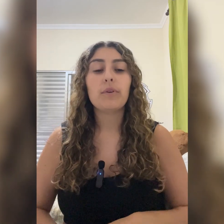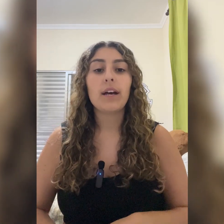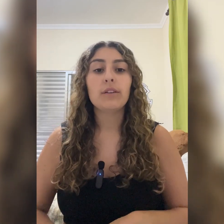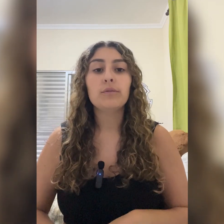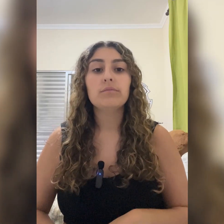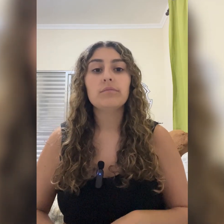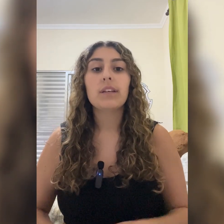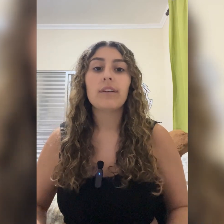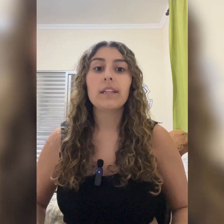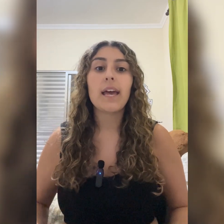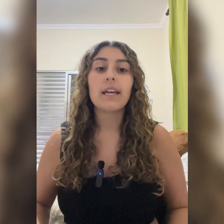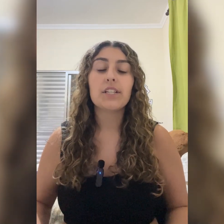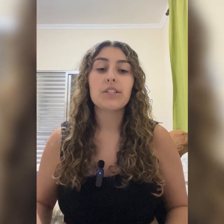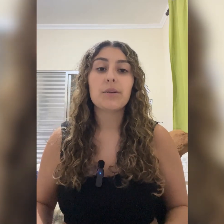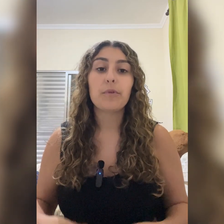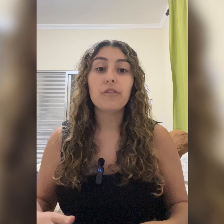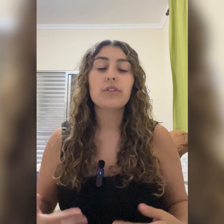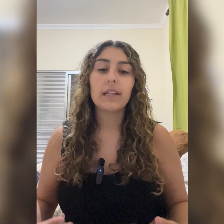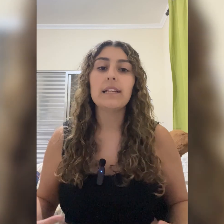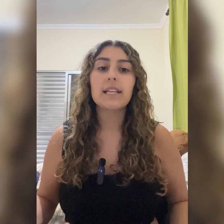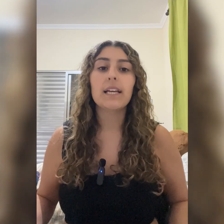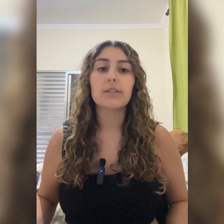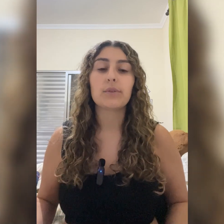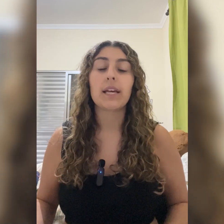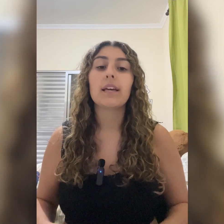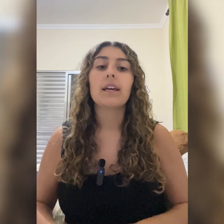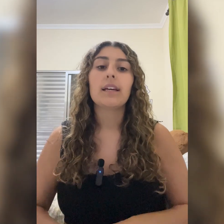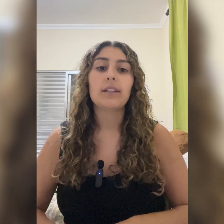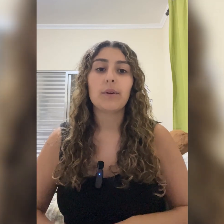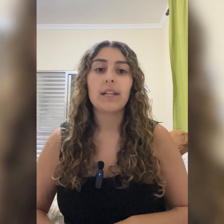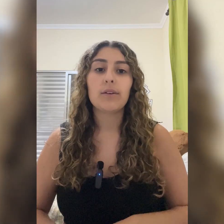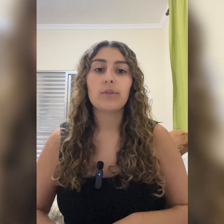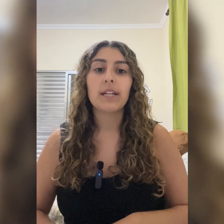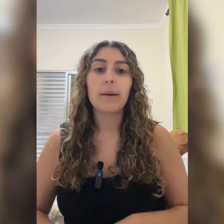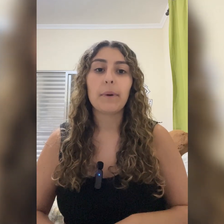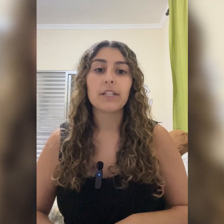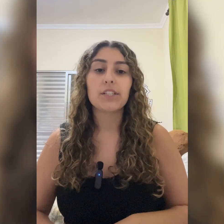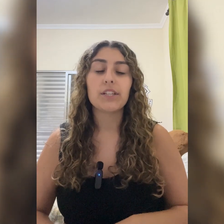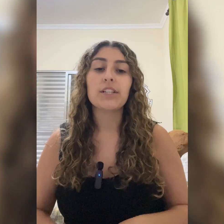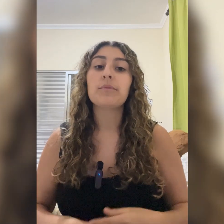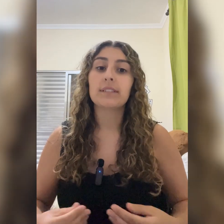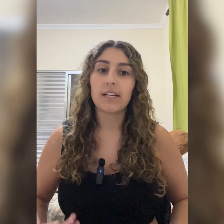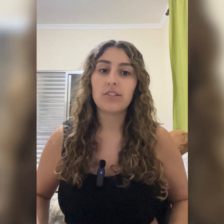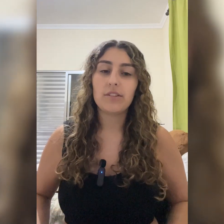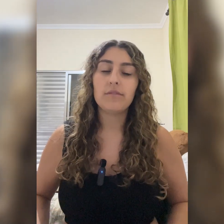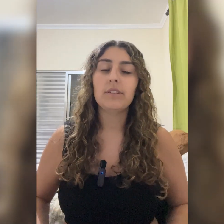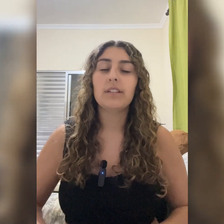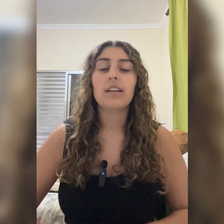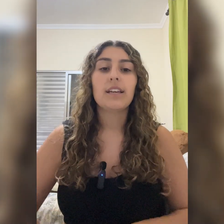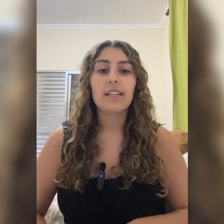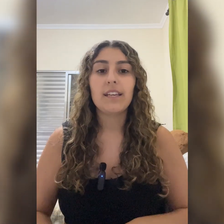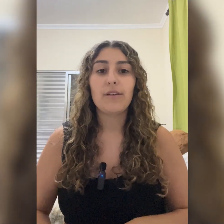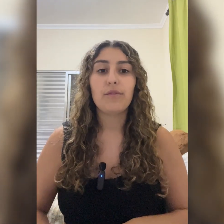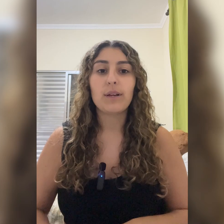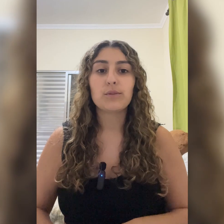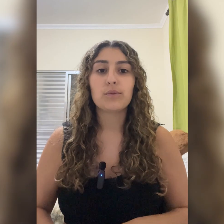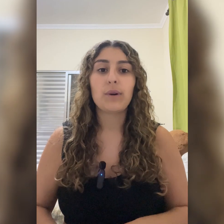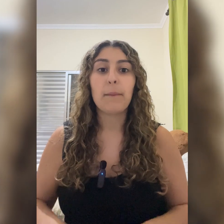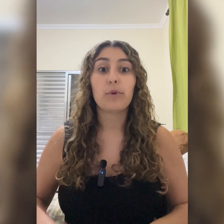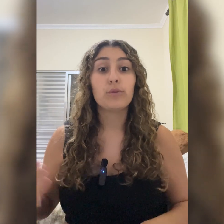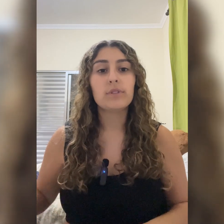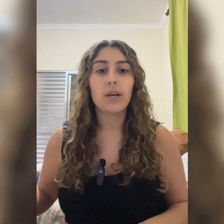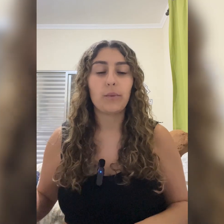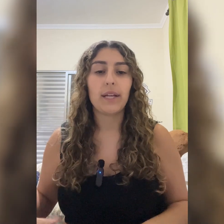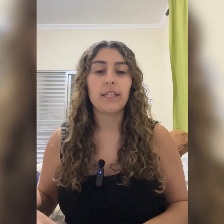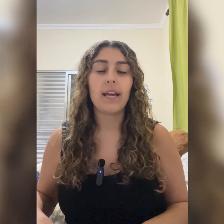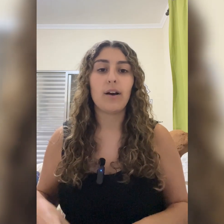meu namorado teve a ideia de profissionalizar isso, né? Então aí ele cuida da parte administrativa e eu faço